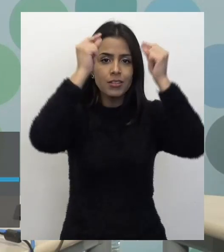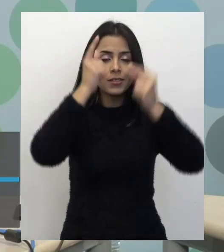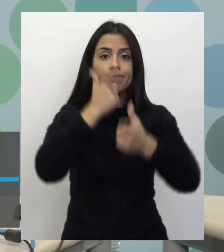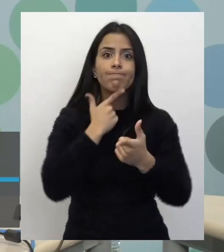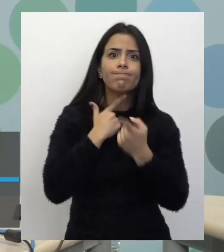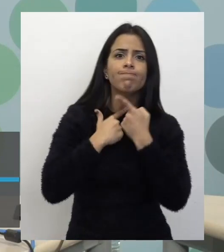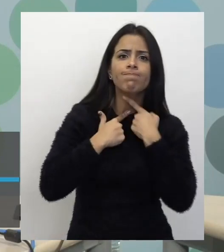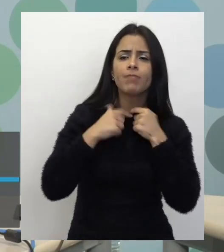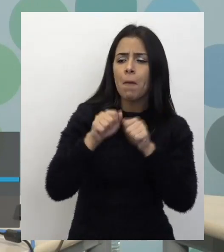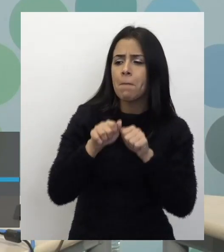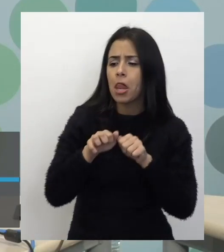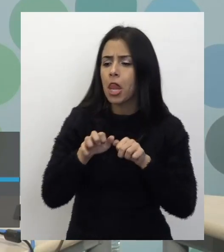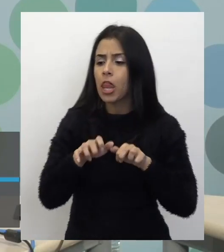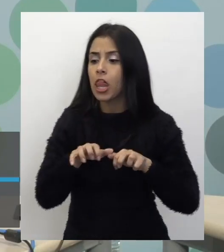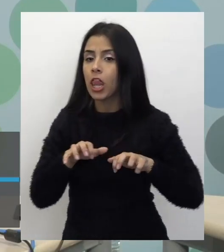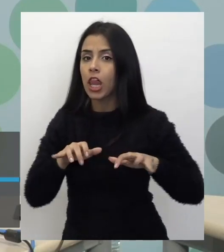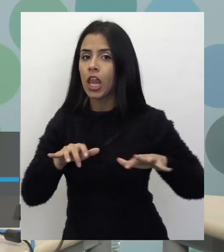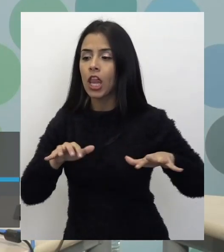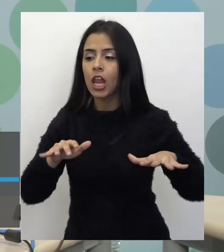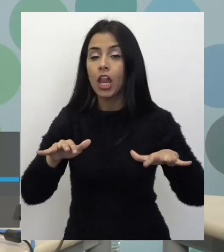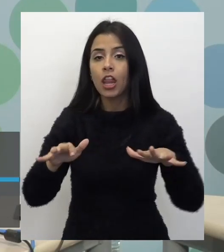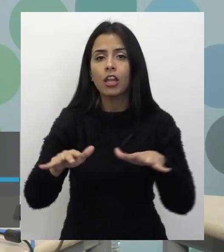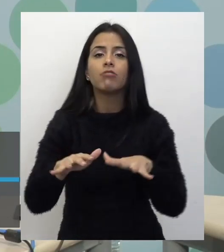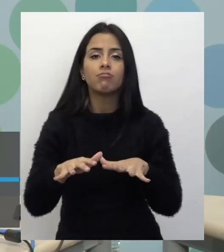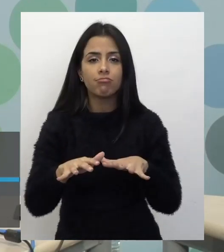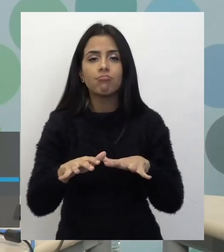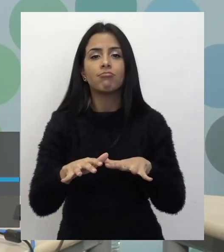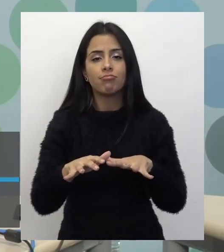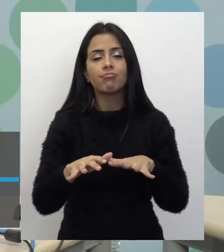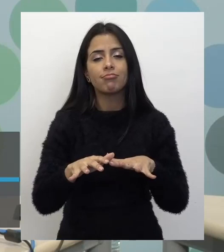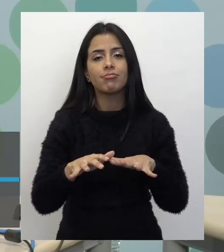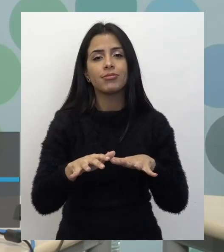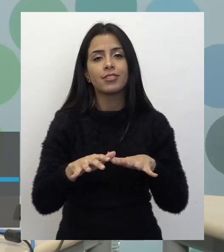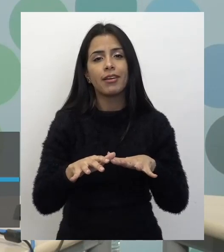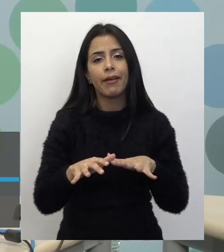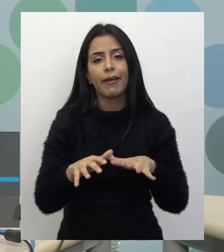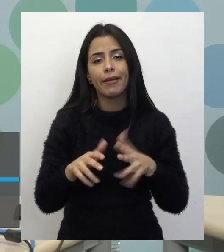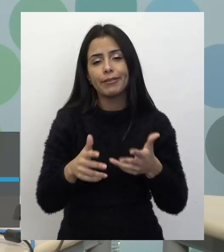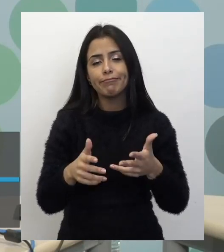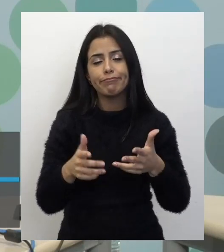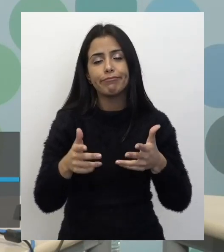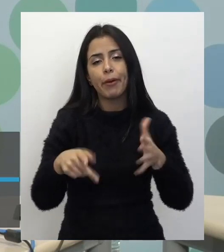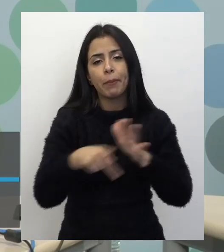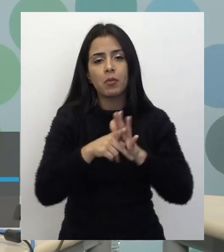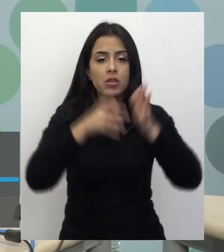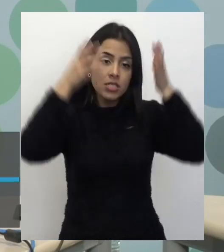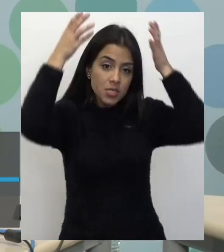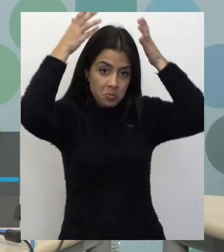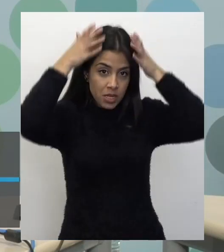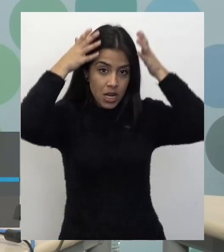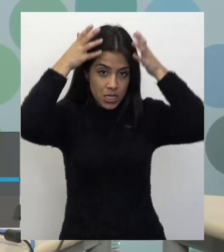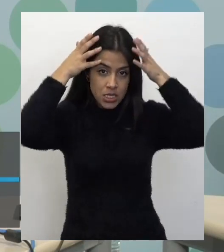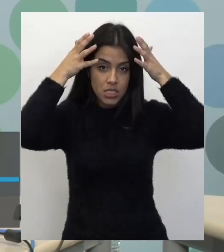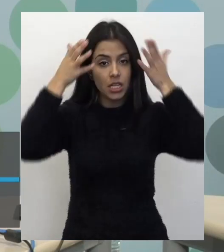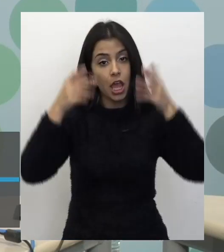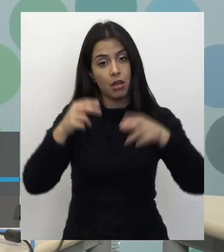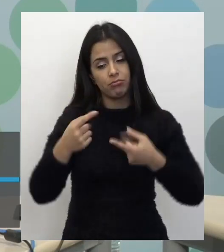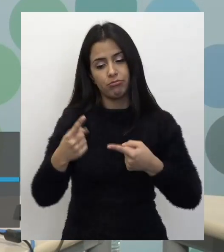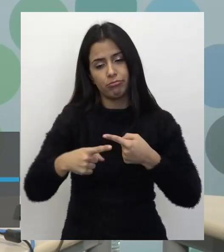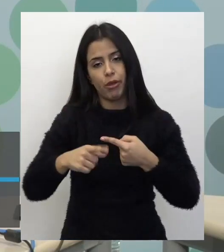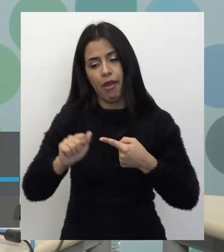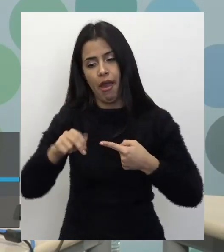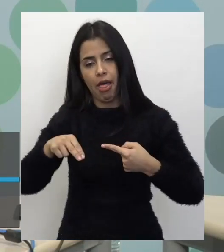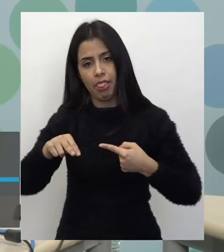vontade de expandir, esse certo ponto aí imperialista, tanto de Atenas como de Esparta, que